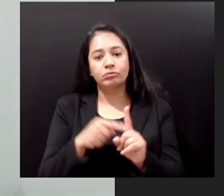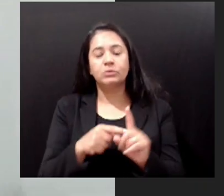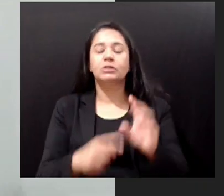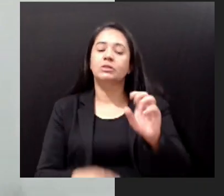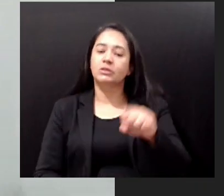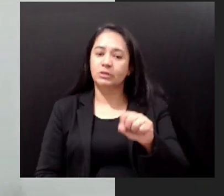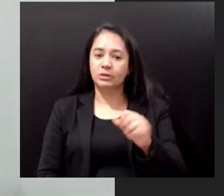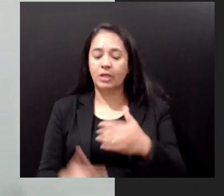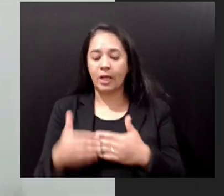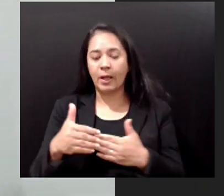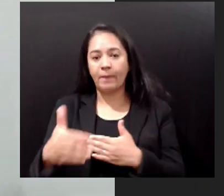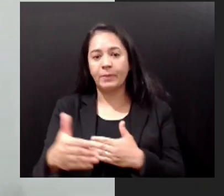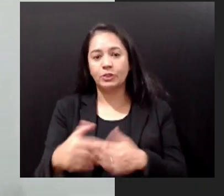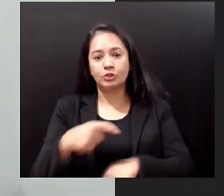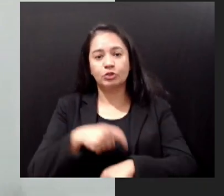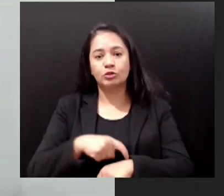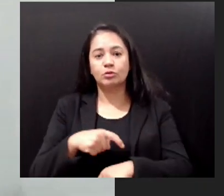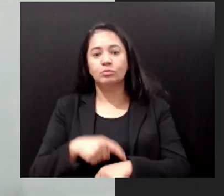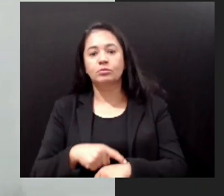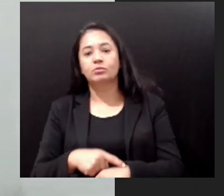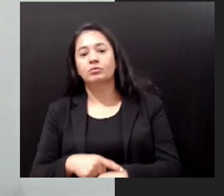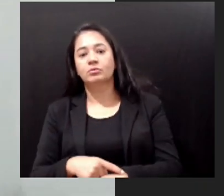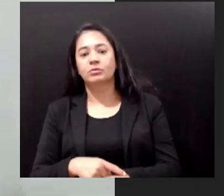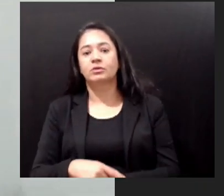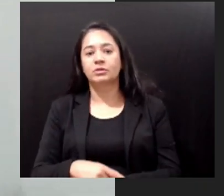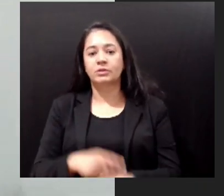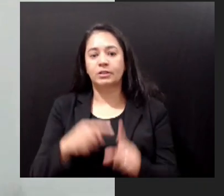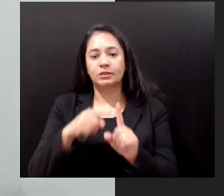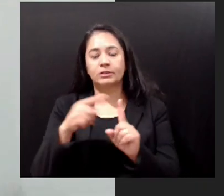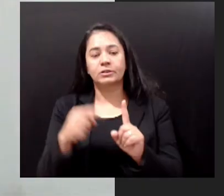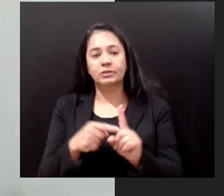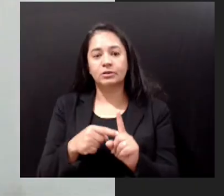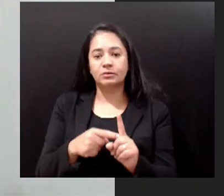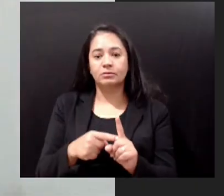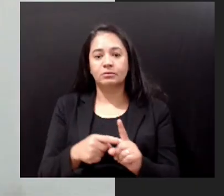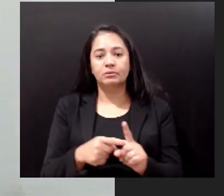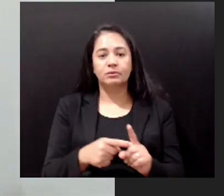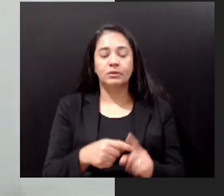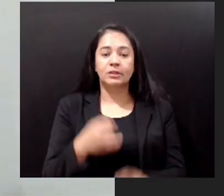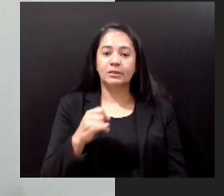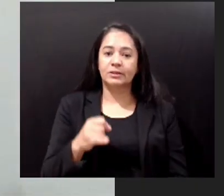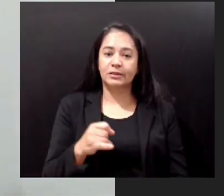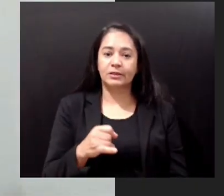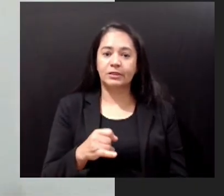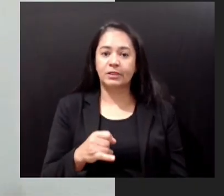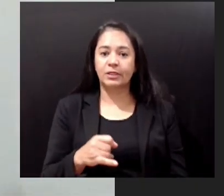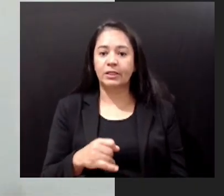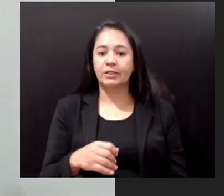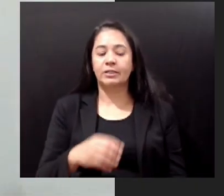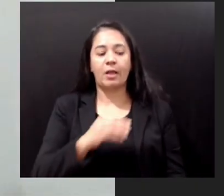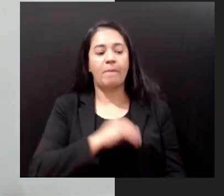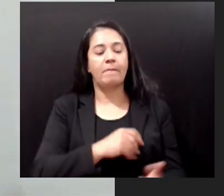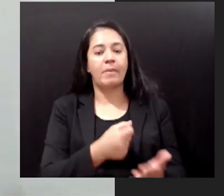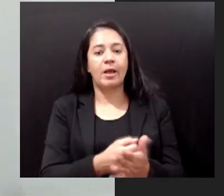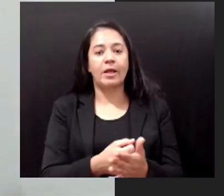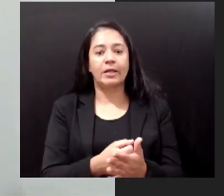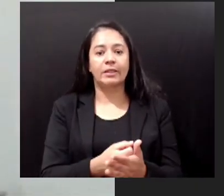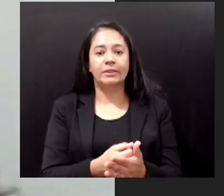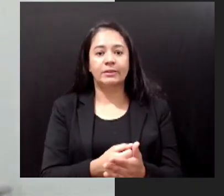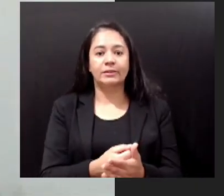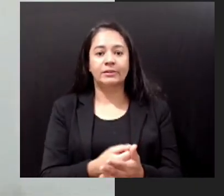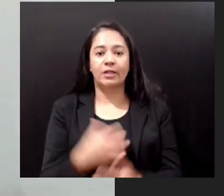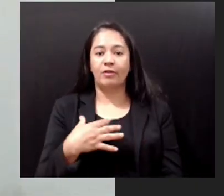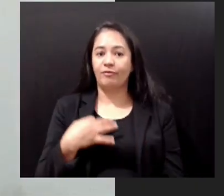partir do momento da confirmação da gravidez, se esses alimentos eles não forem prestados de forma voluntária,